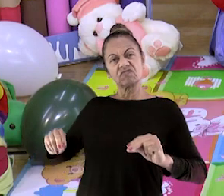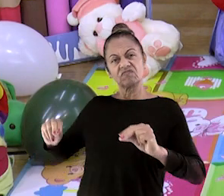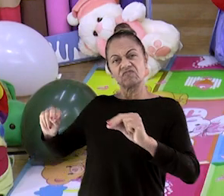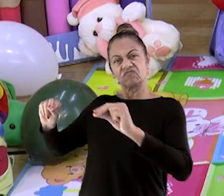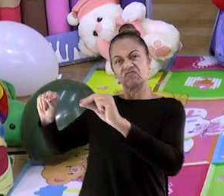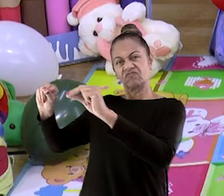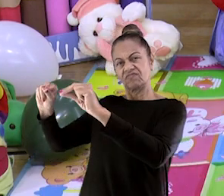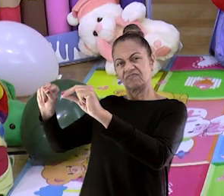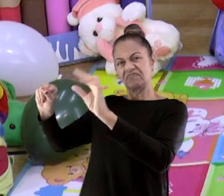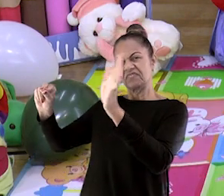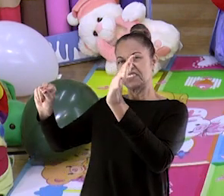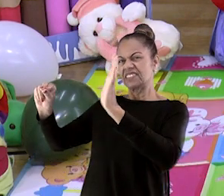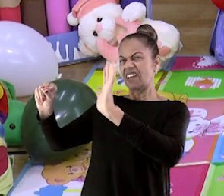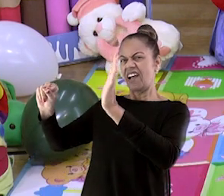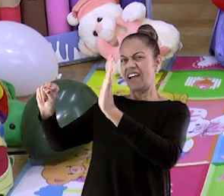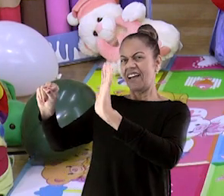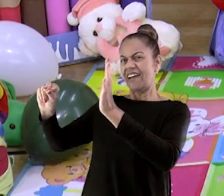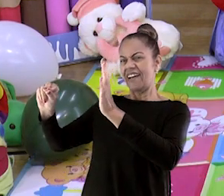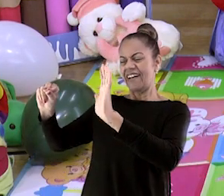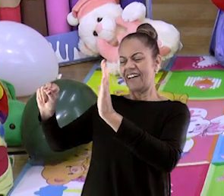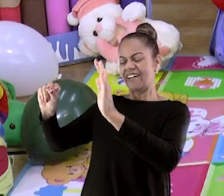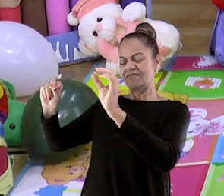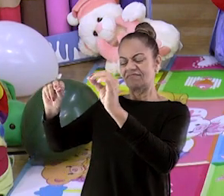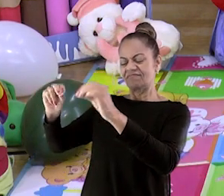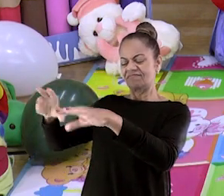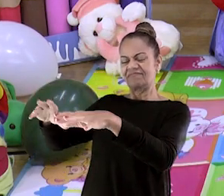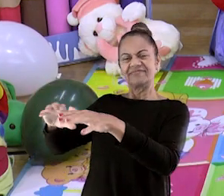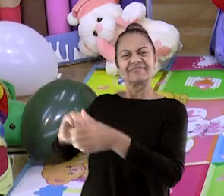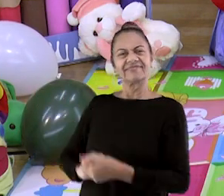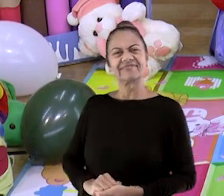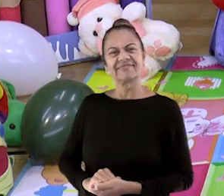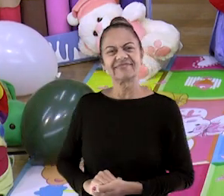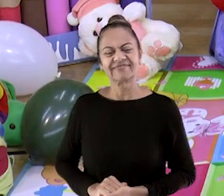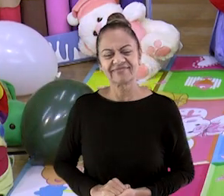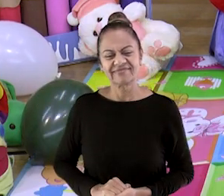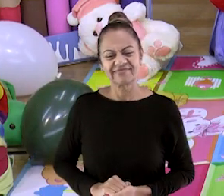tchau fraldas tchau olha